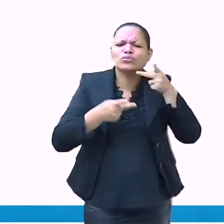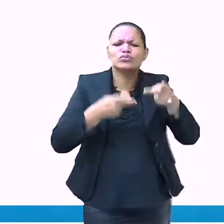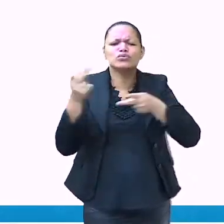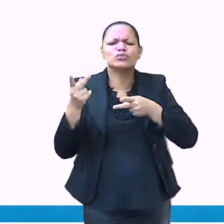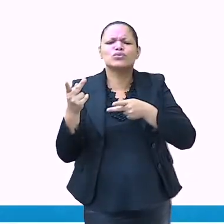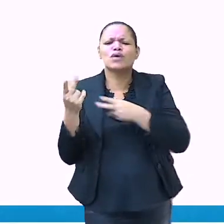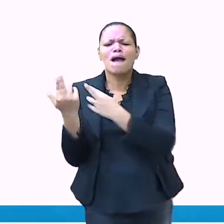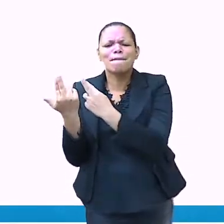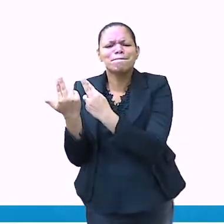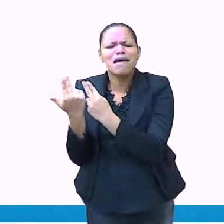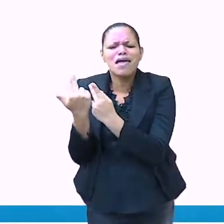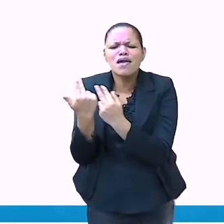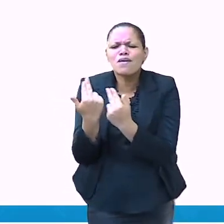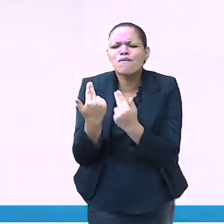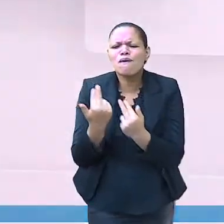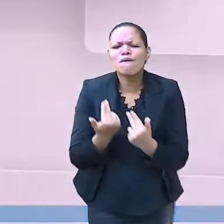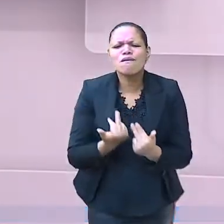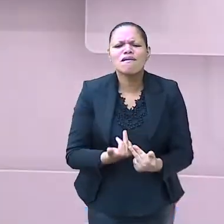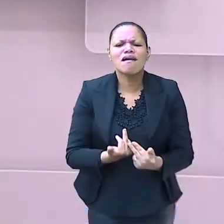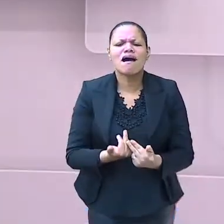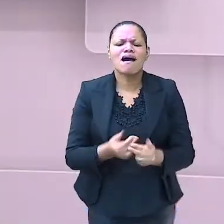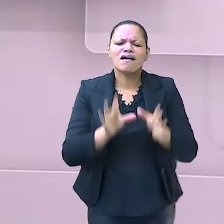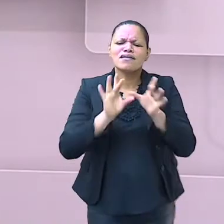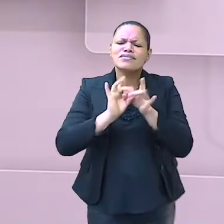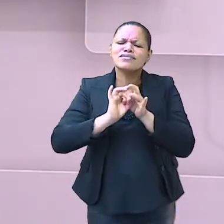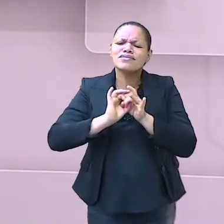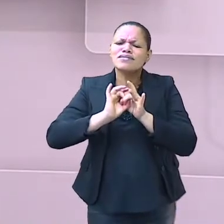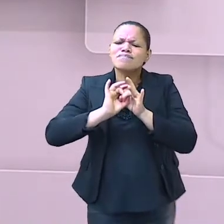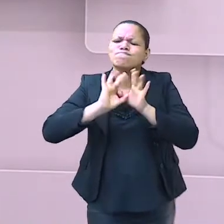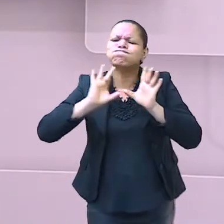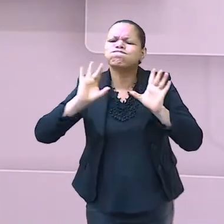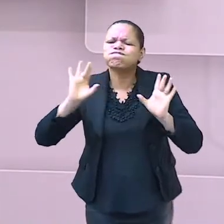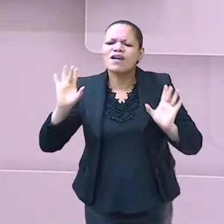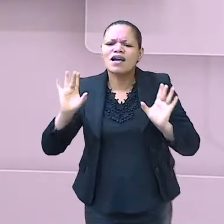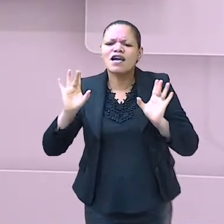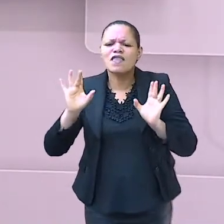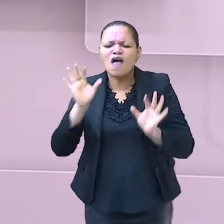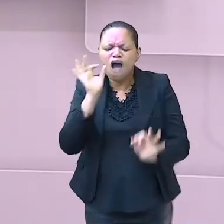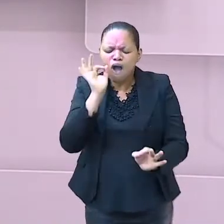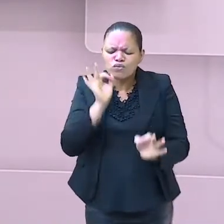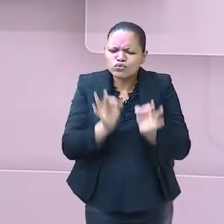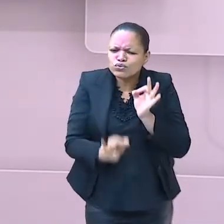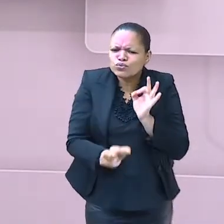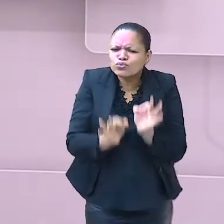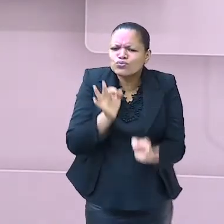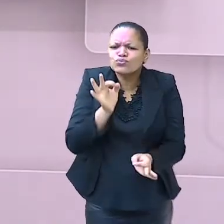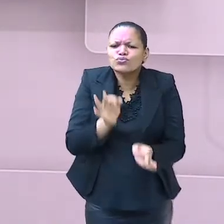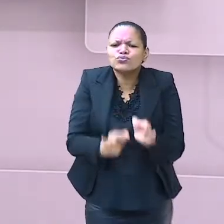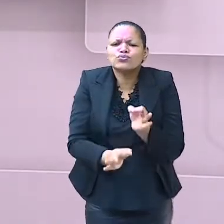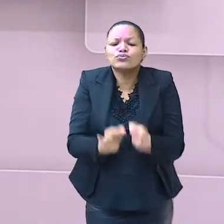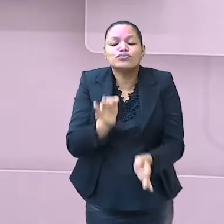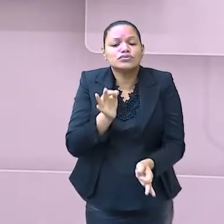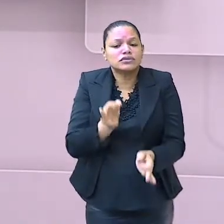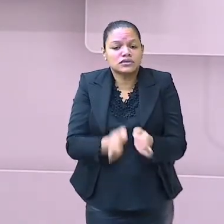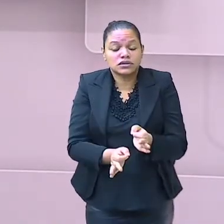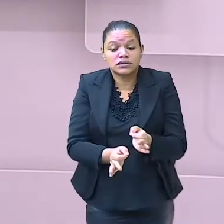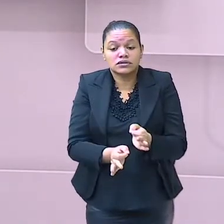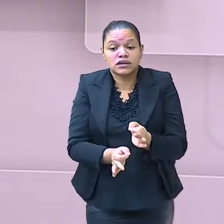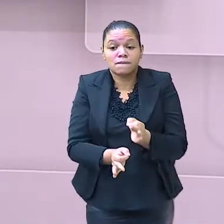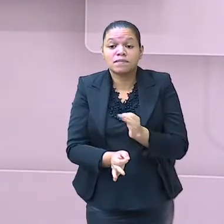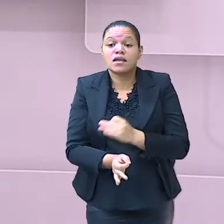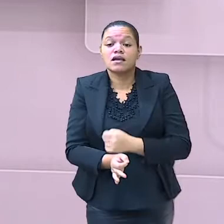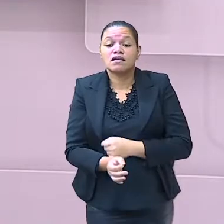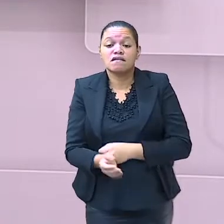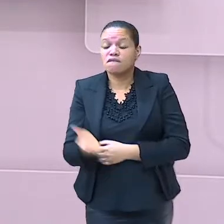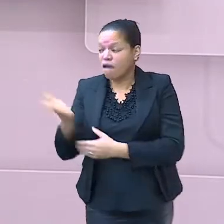guerra entre um e outro. Então, daí se nasceu a importante consciência social